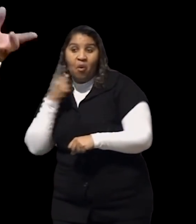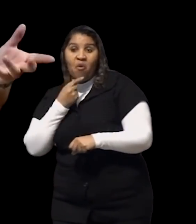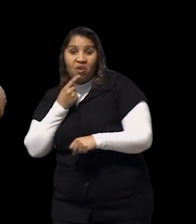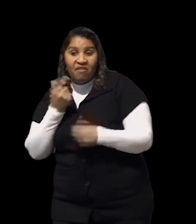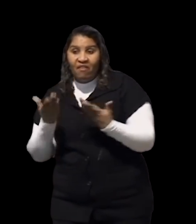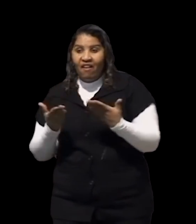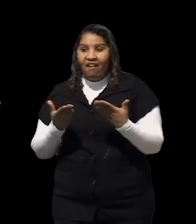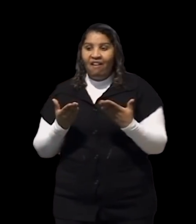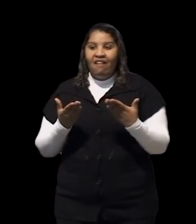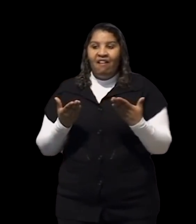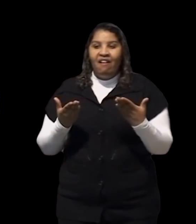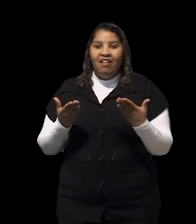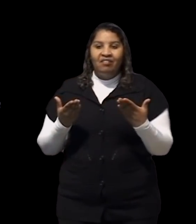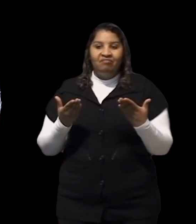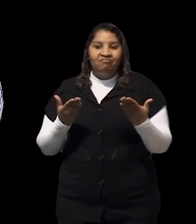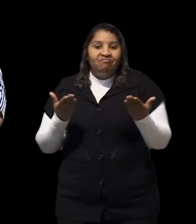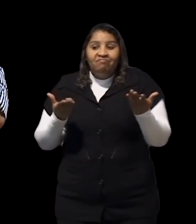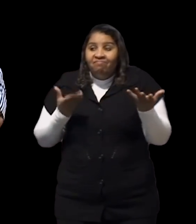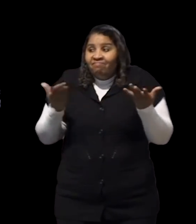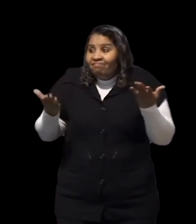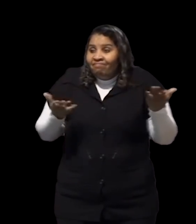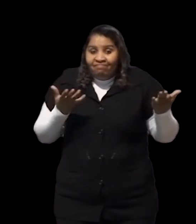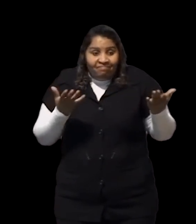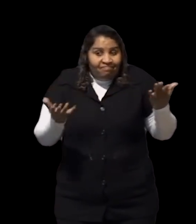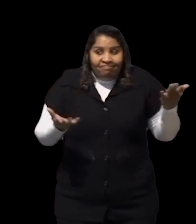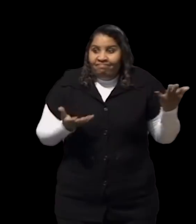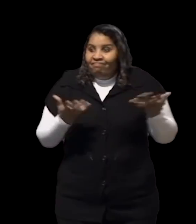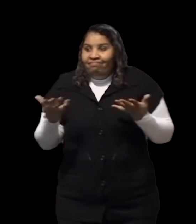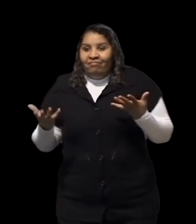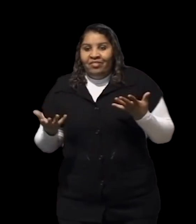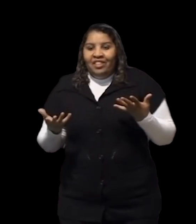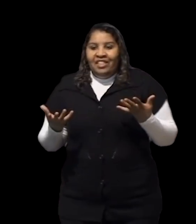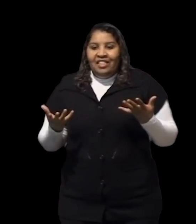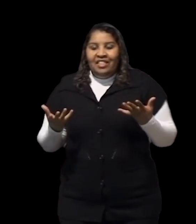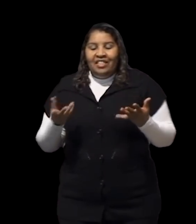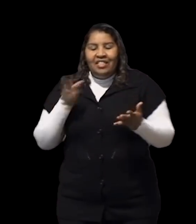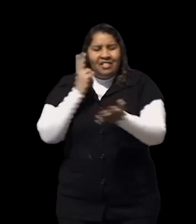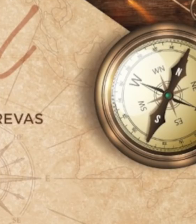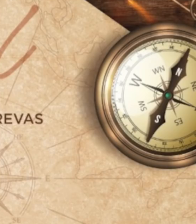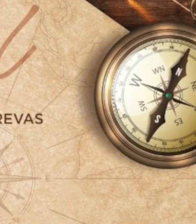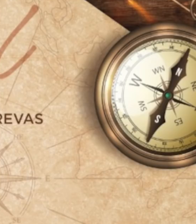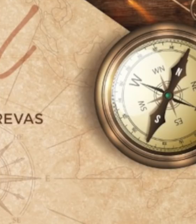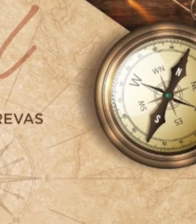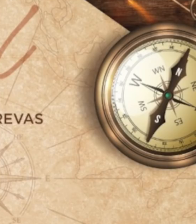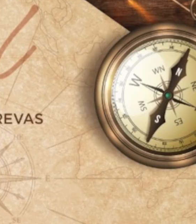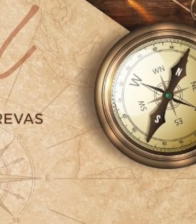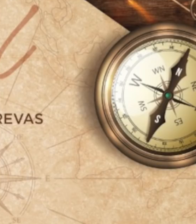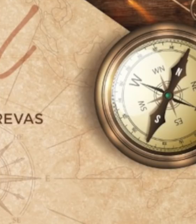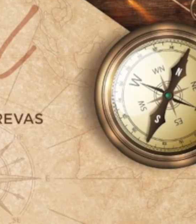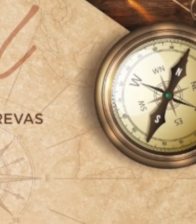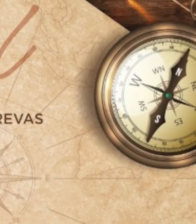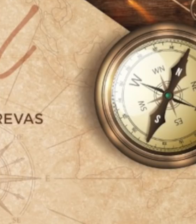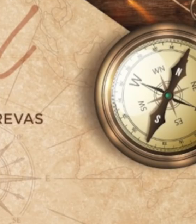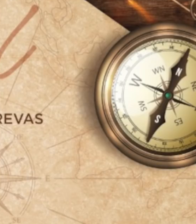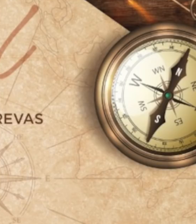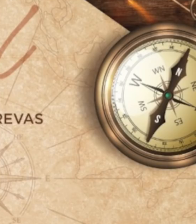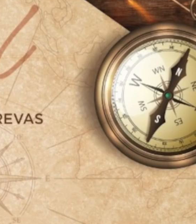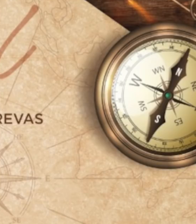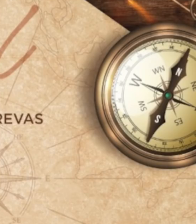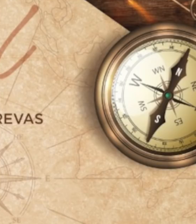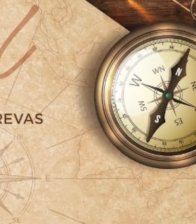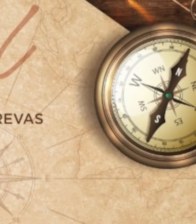amigo ou para o outro e aí que que você acha eu você escritor ou você Professor eu você